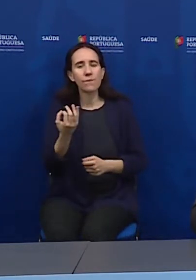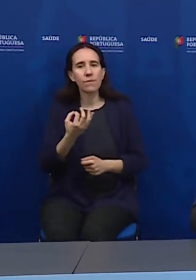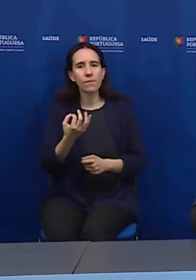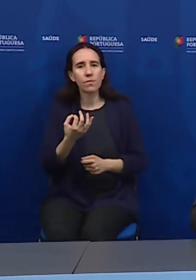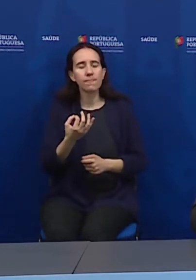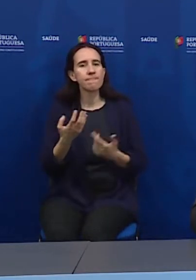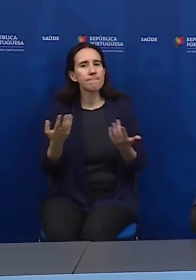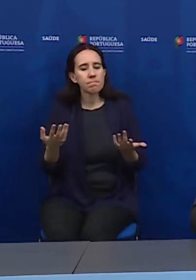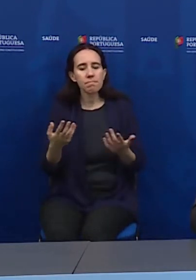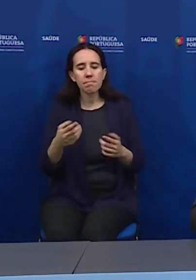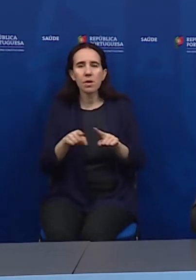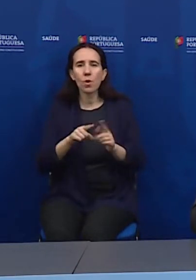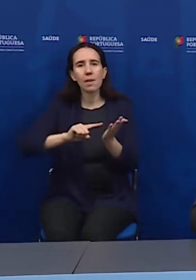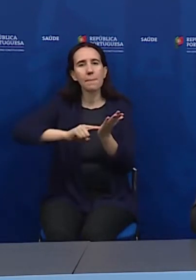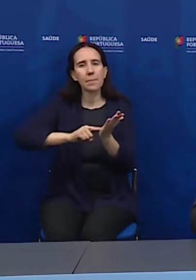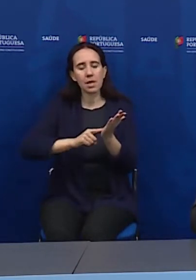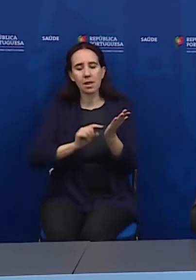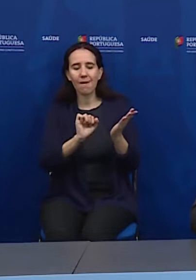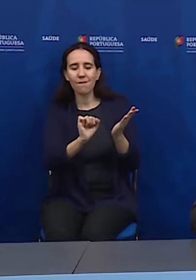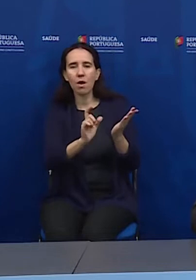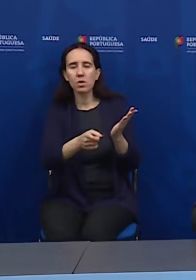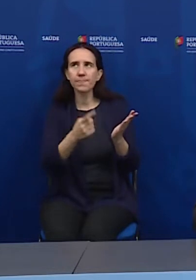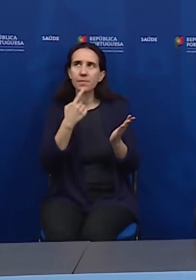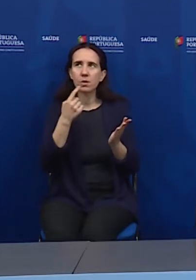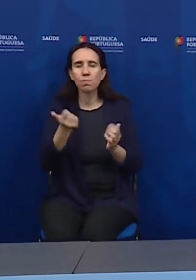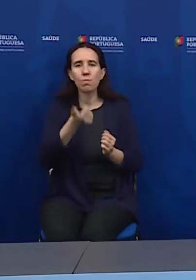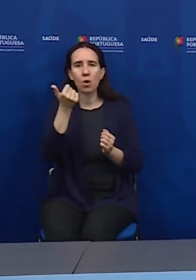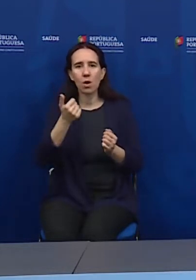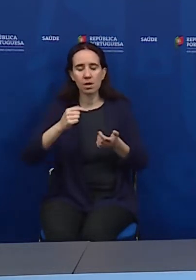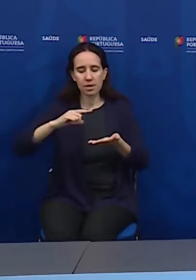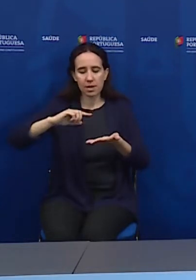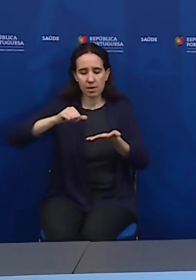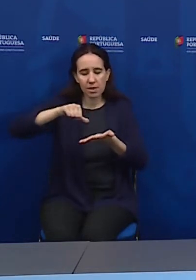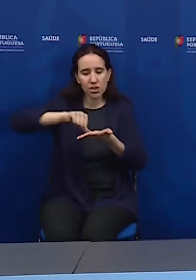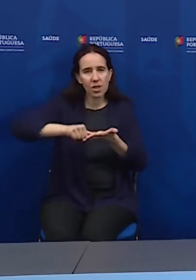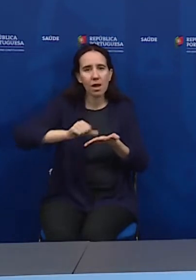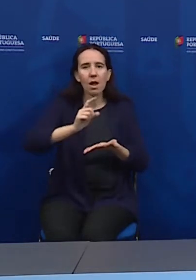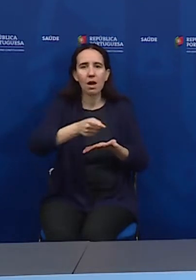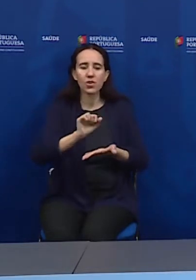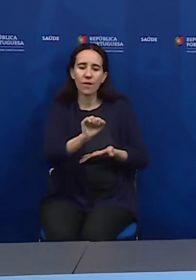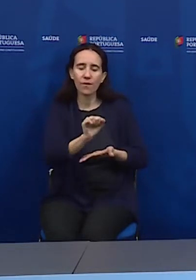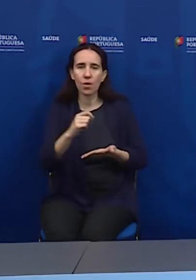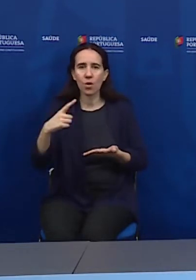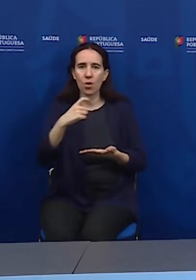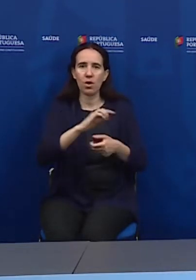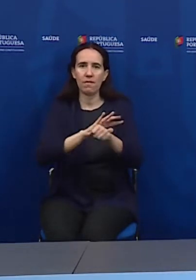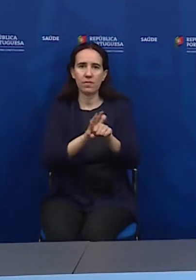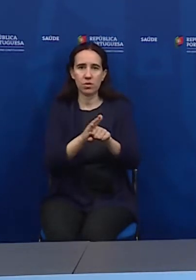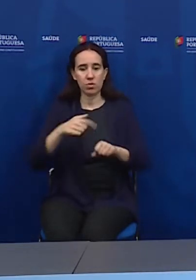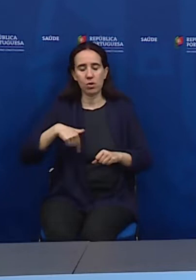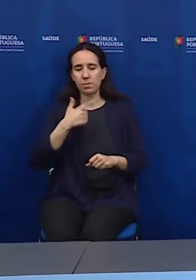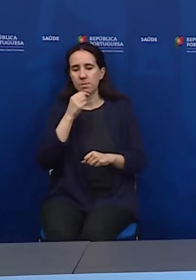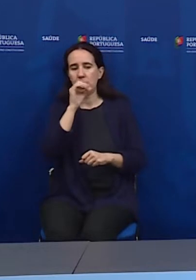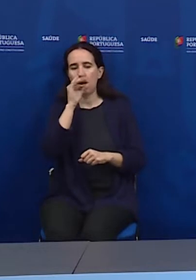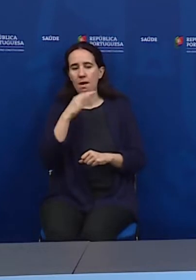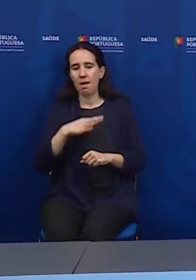facto, o bilhete de identidade, ou se quiserem, melhor ainda, a impressão digital deste coronavírus. Queremos perceber se,